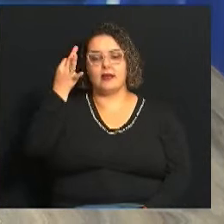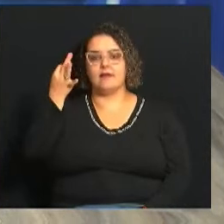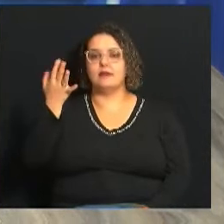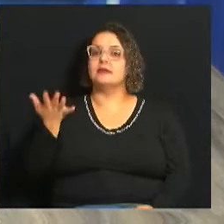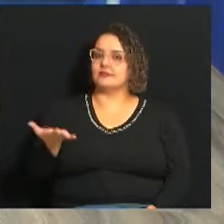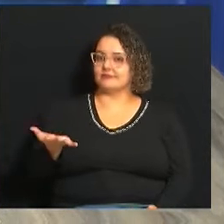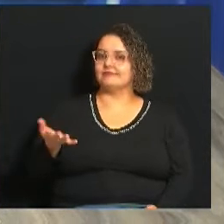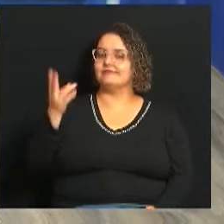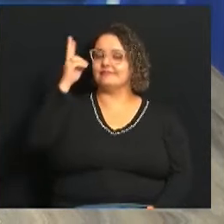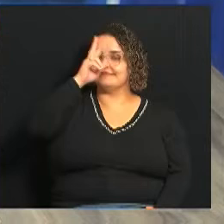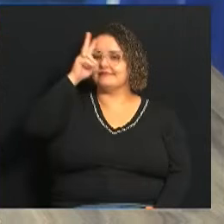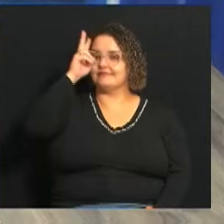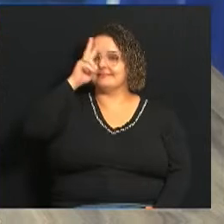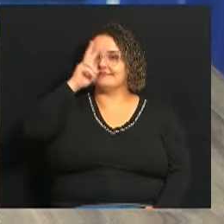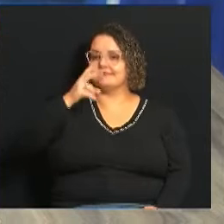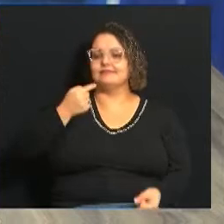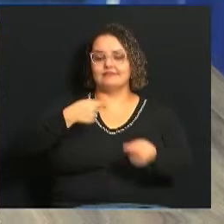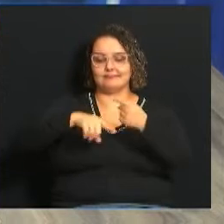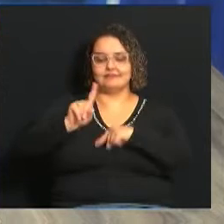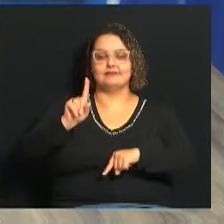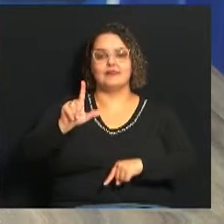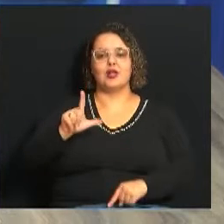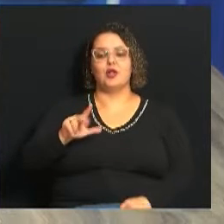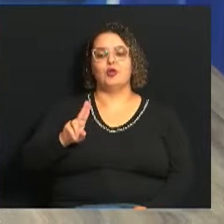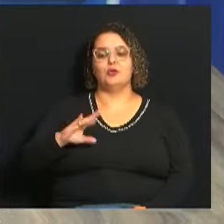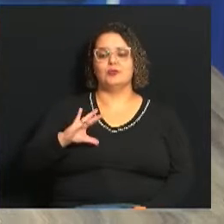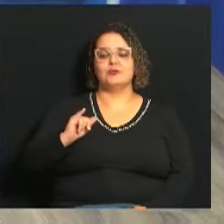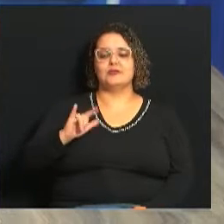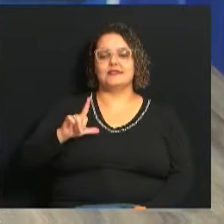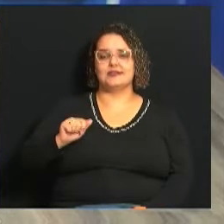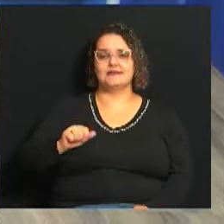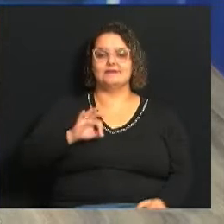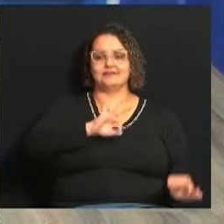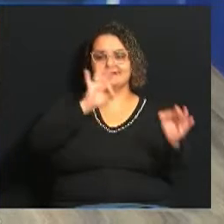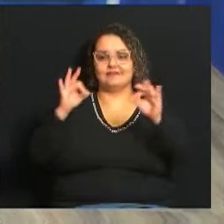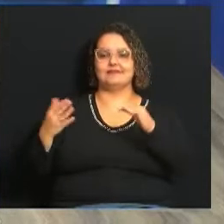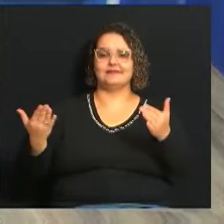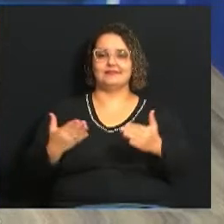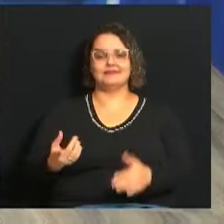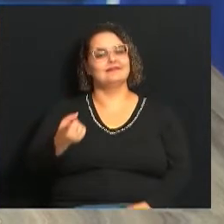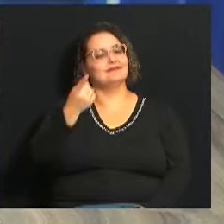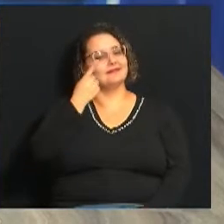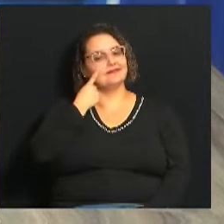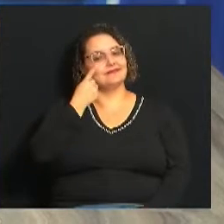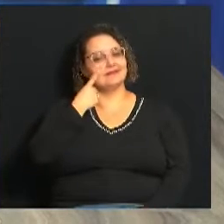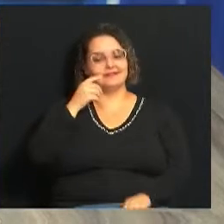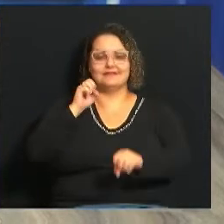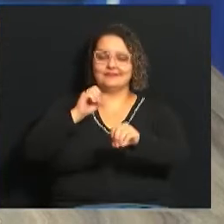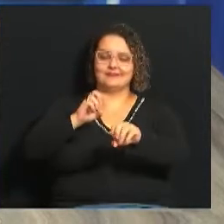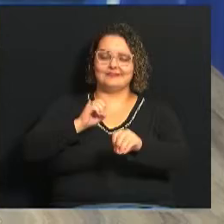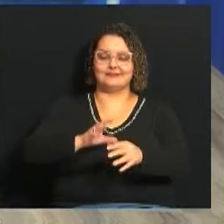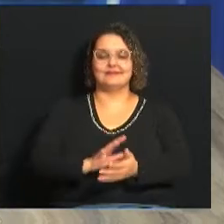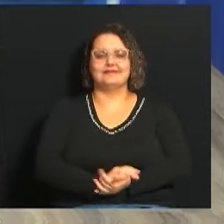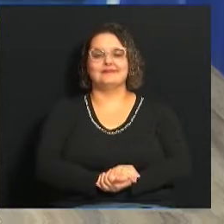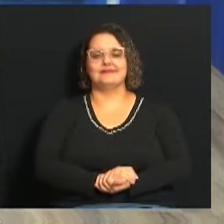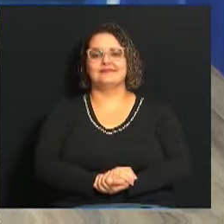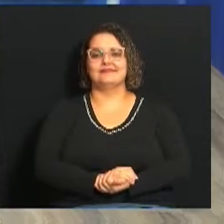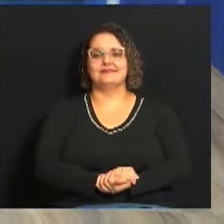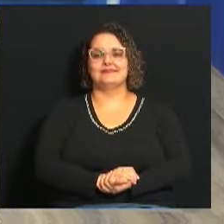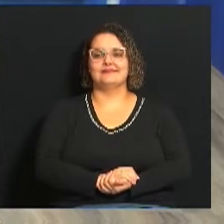a história de superação da Lucila, você acompanha a partir de agora no nosso quadro De Olho na Educação.